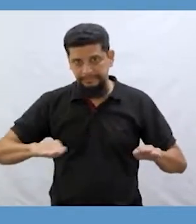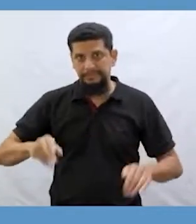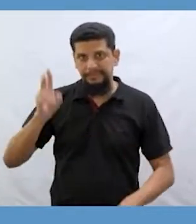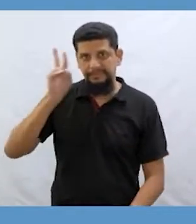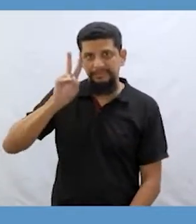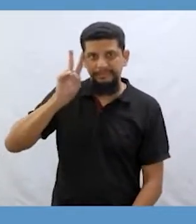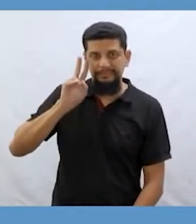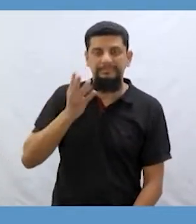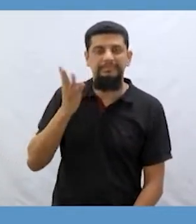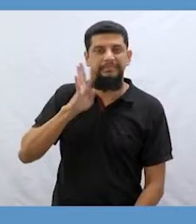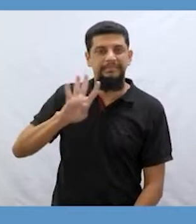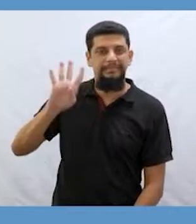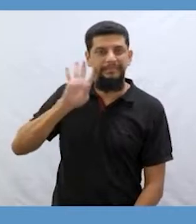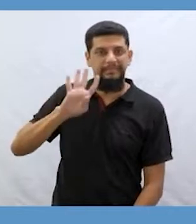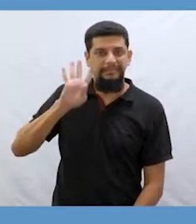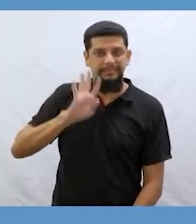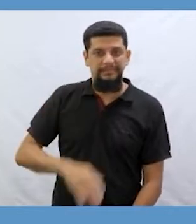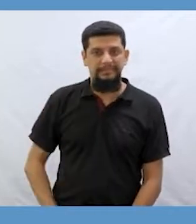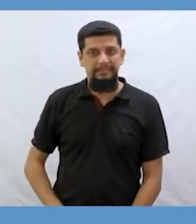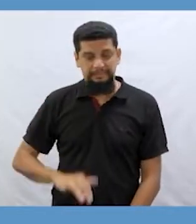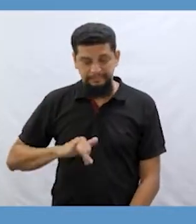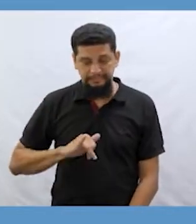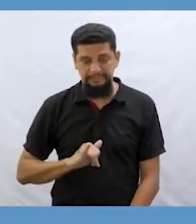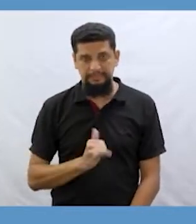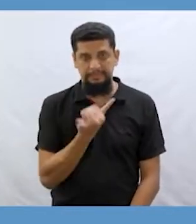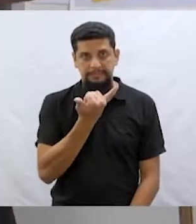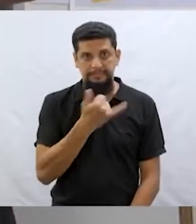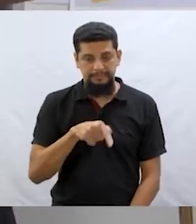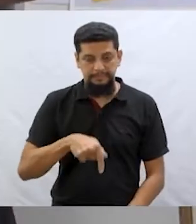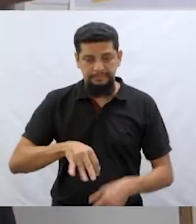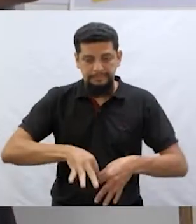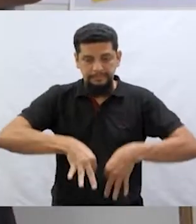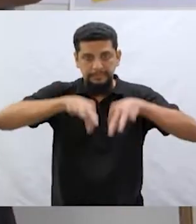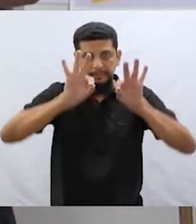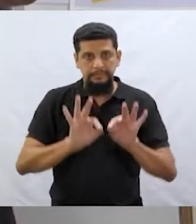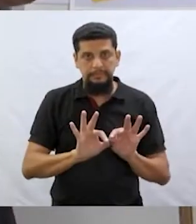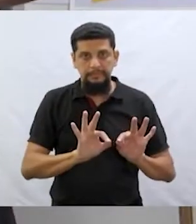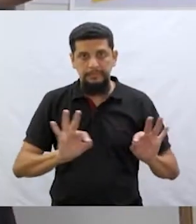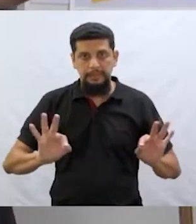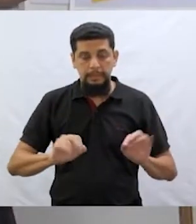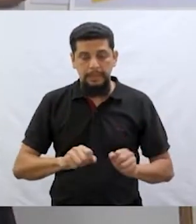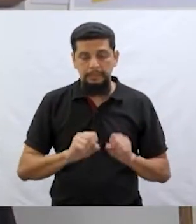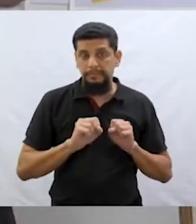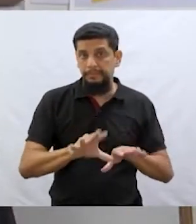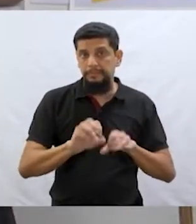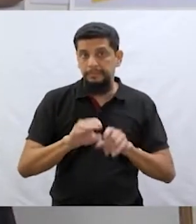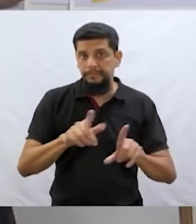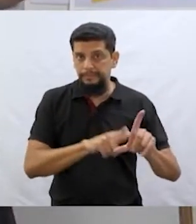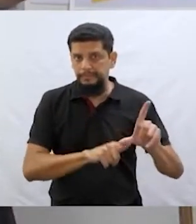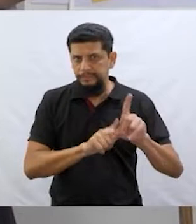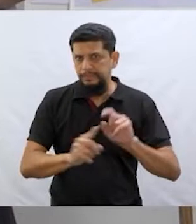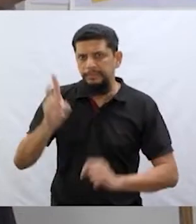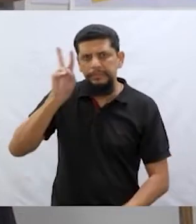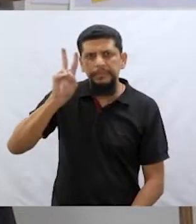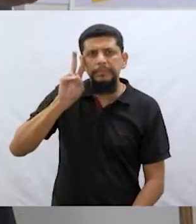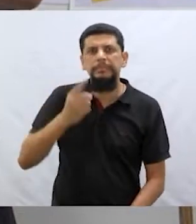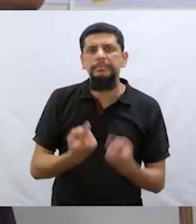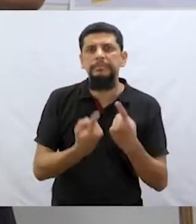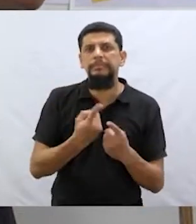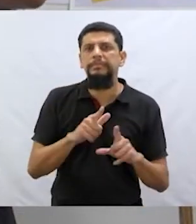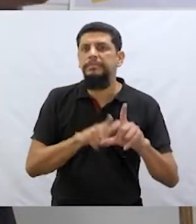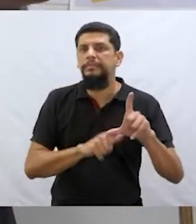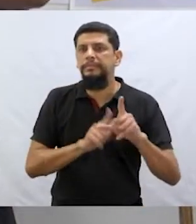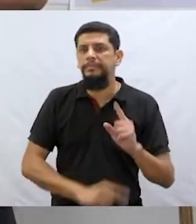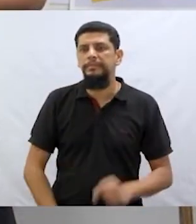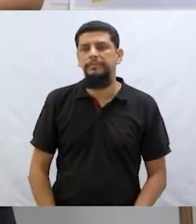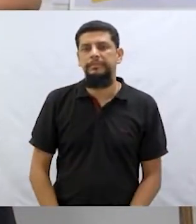eles fizeram isso. Foi bem divertido. Foi. Aproveitamos esse piquenique para trabalhar algumas letras. Lembraram aí quais